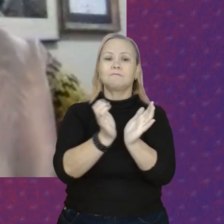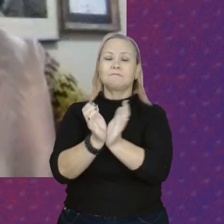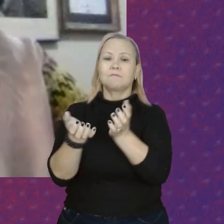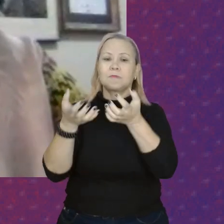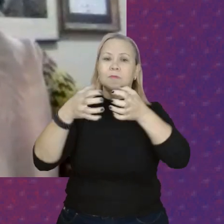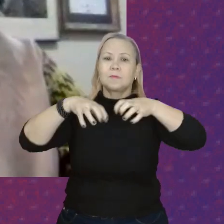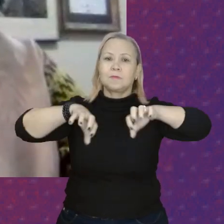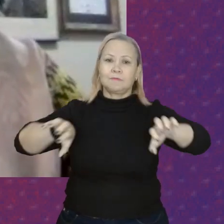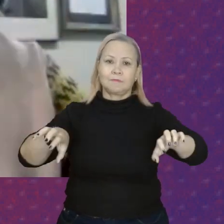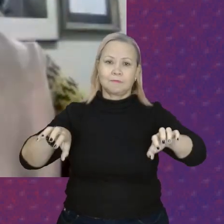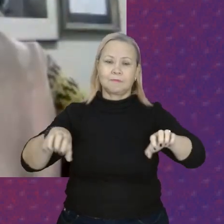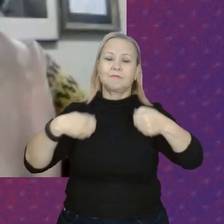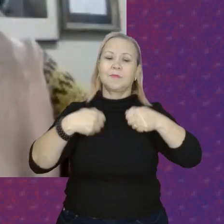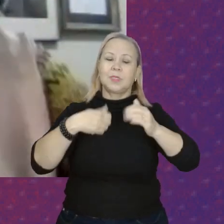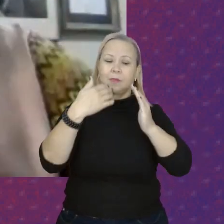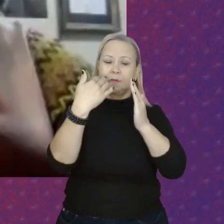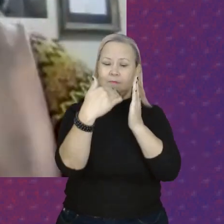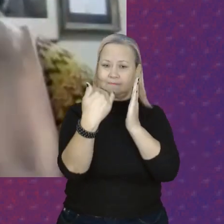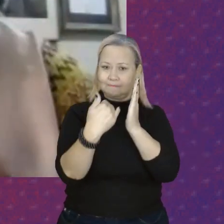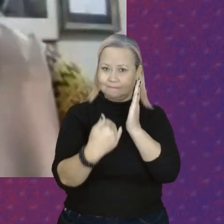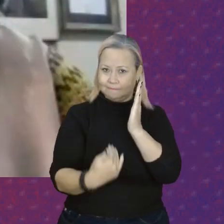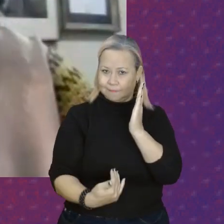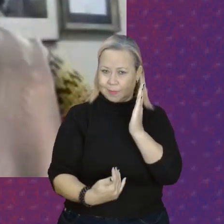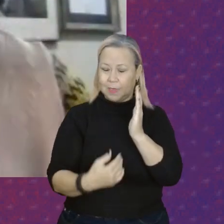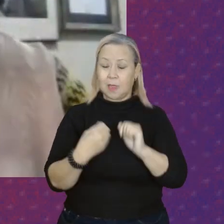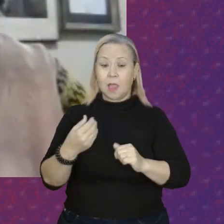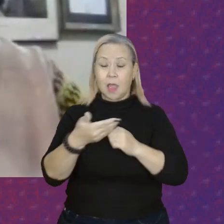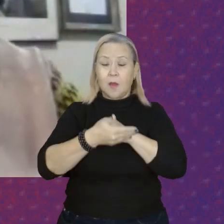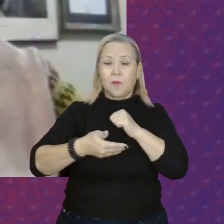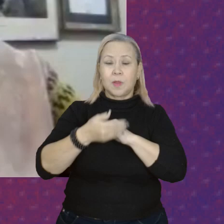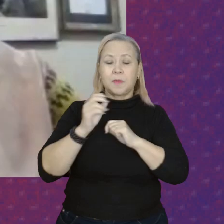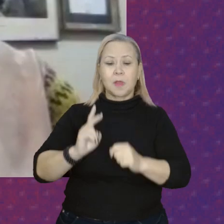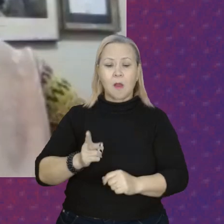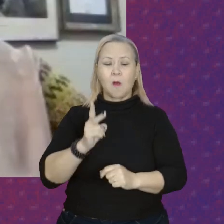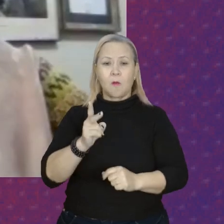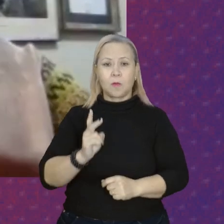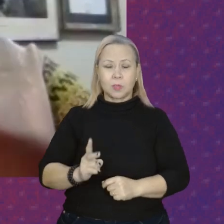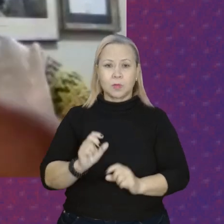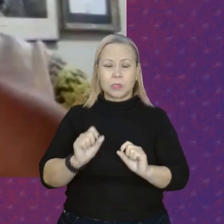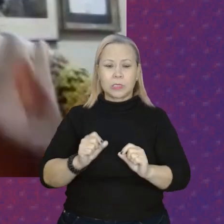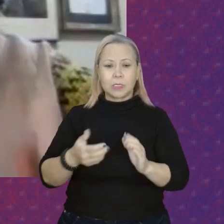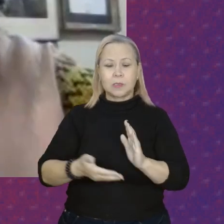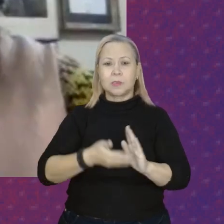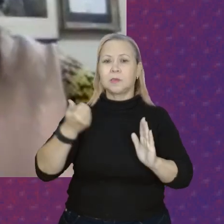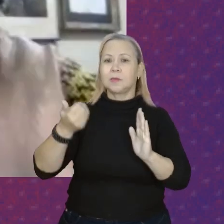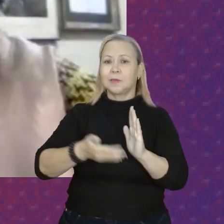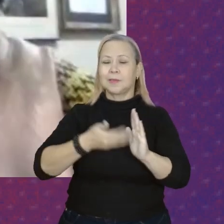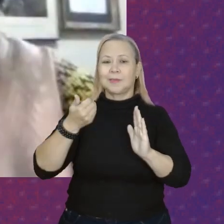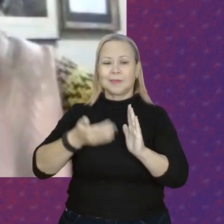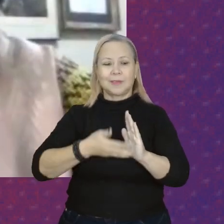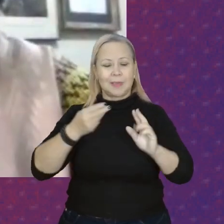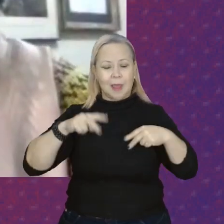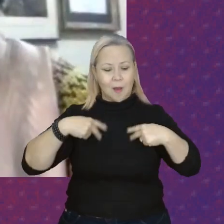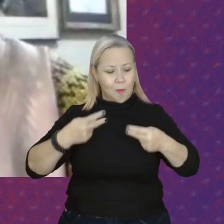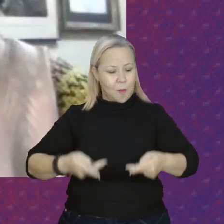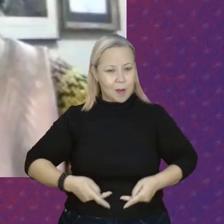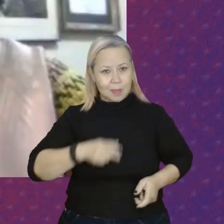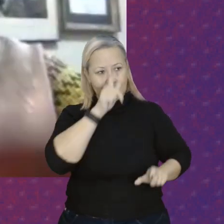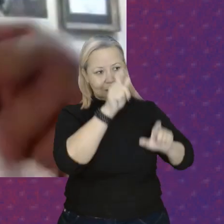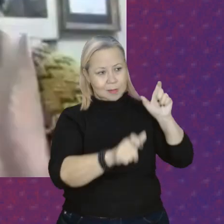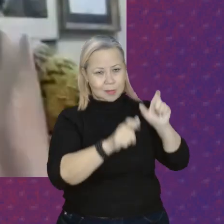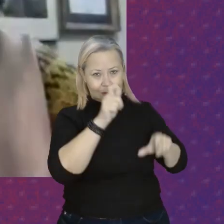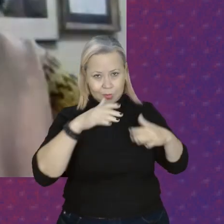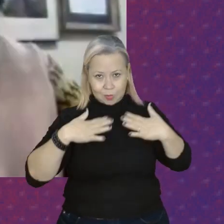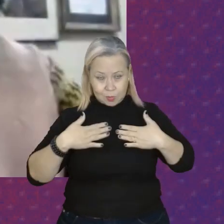preciso hierarquizá-los. E era fundamental, e continua sendo, retirar a humanidade de determinados corpos,